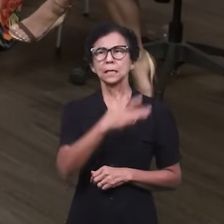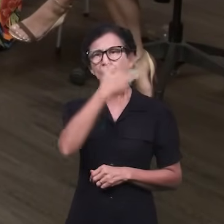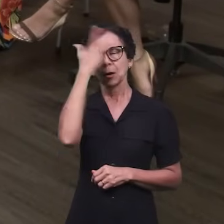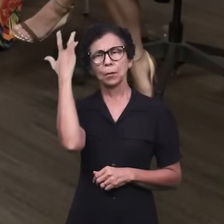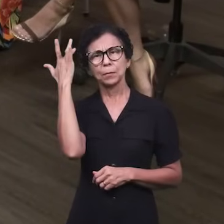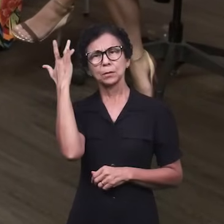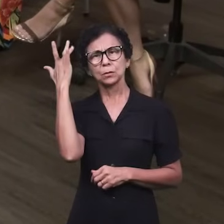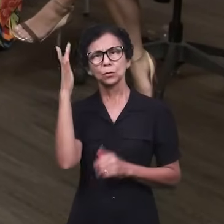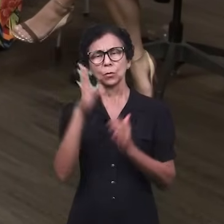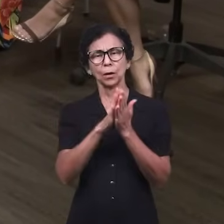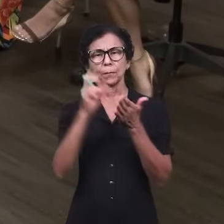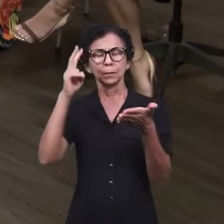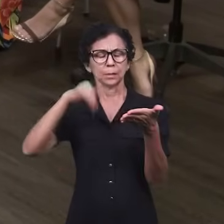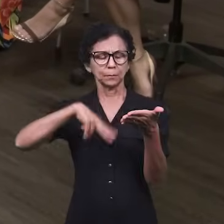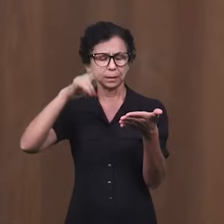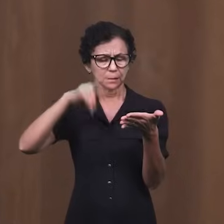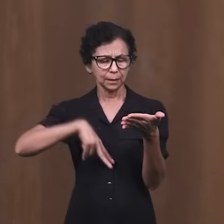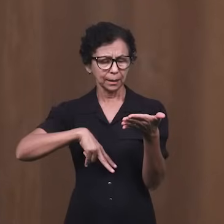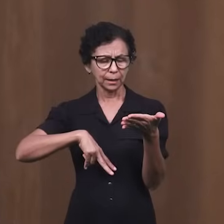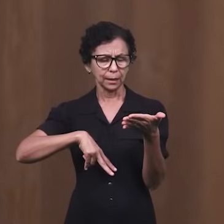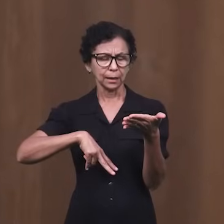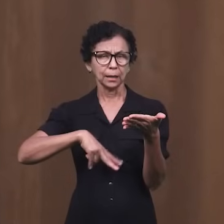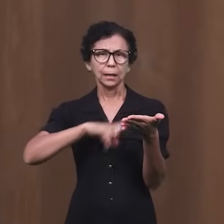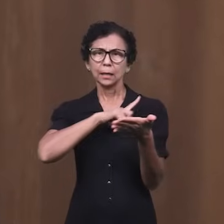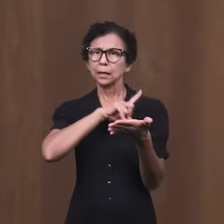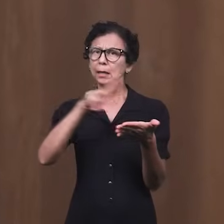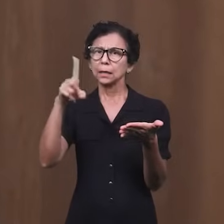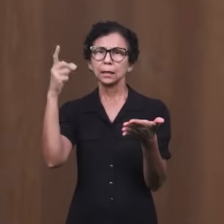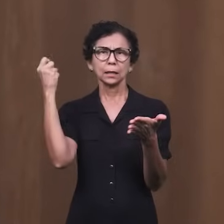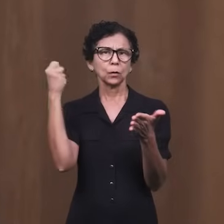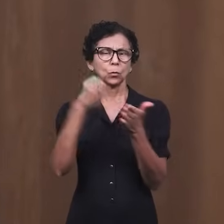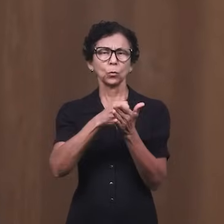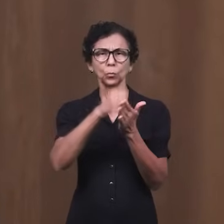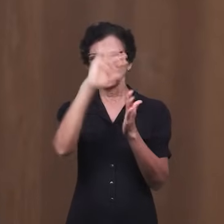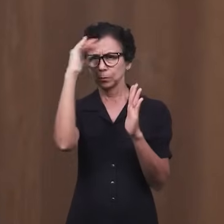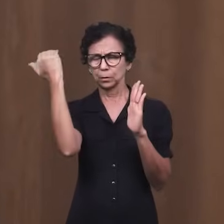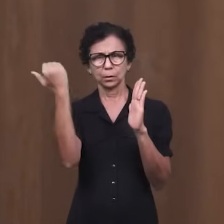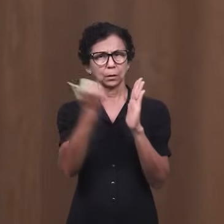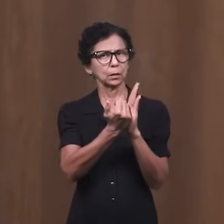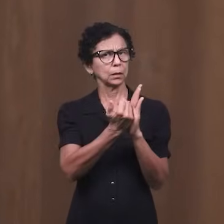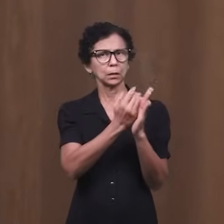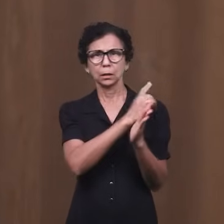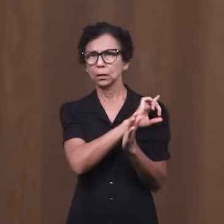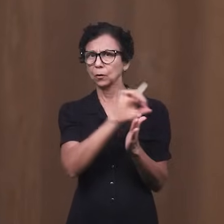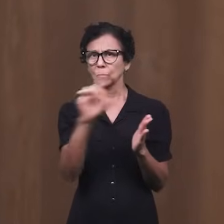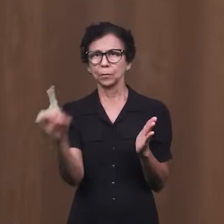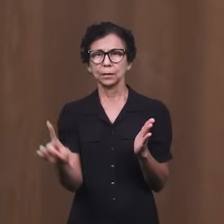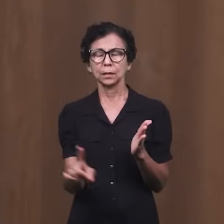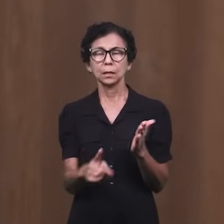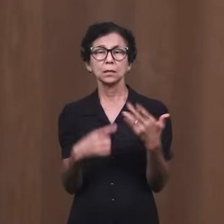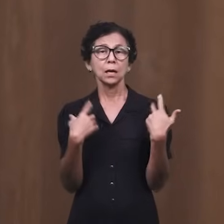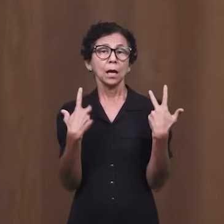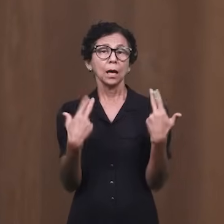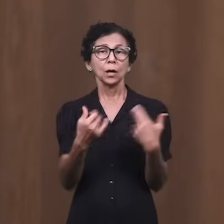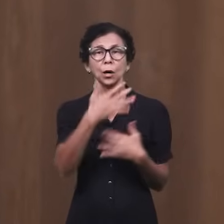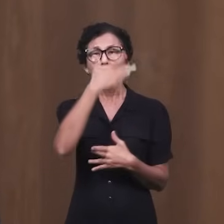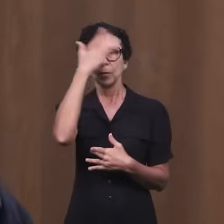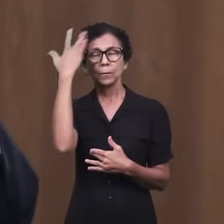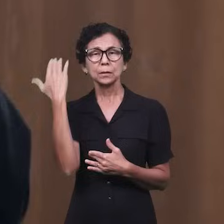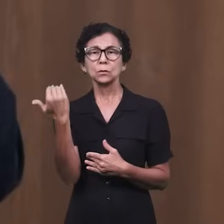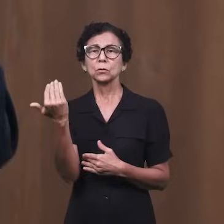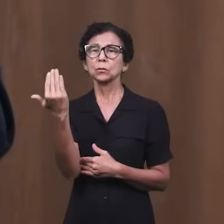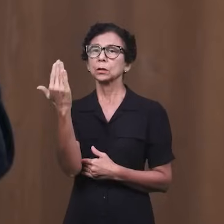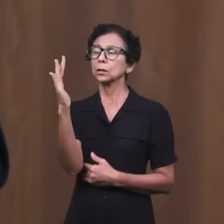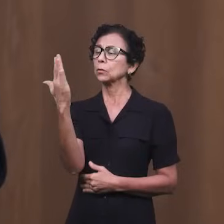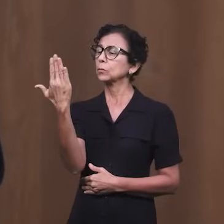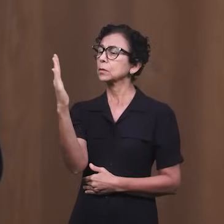é ouvinte da palavra e não cumpridor é semelhante a um homem que contempla ao espelho o seu